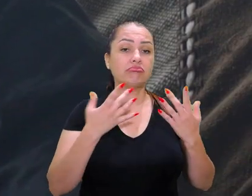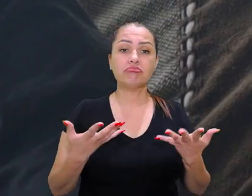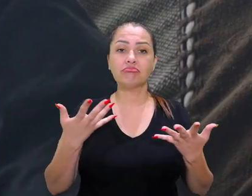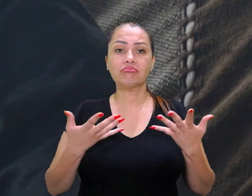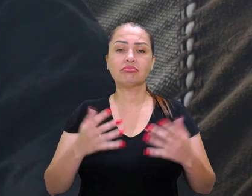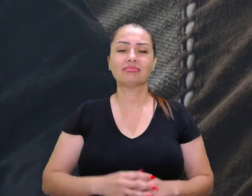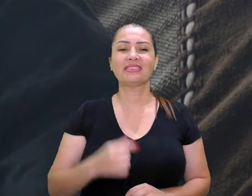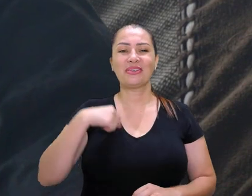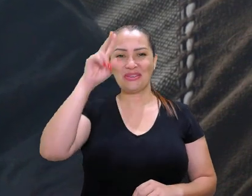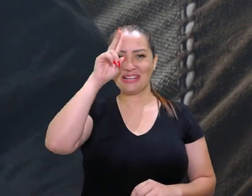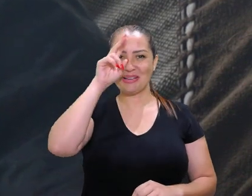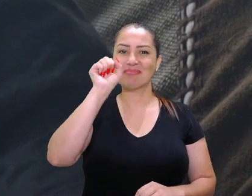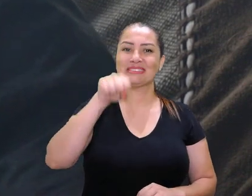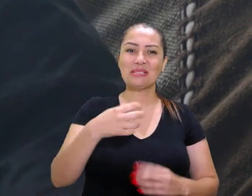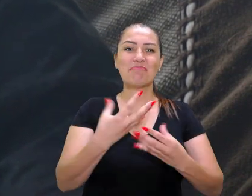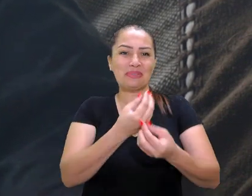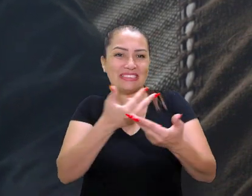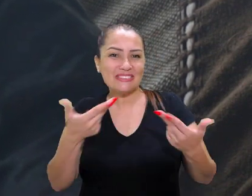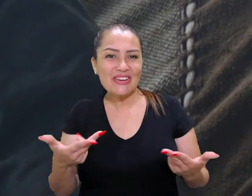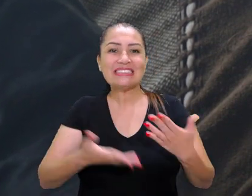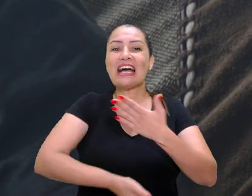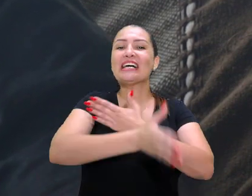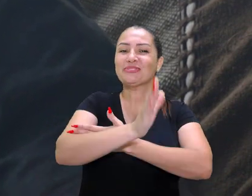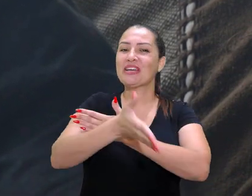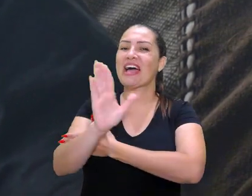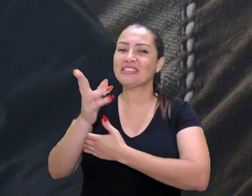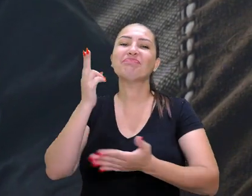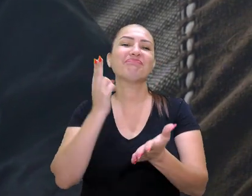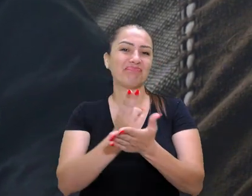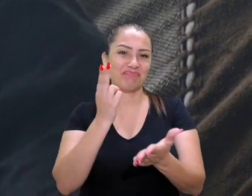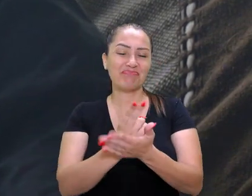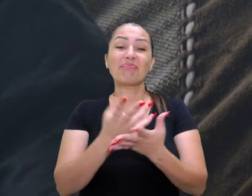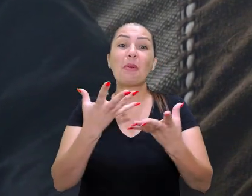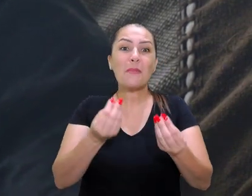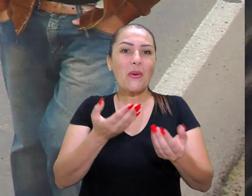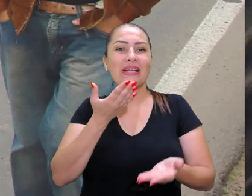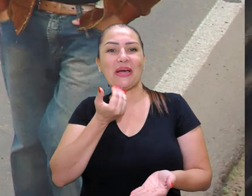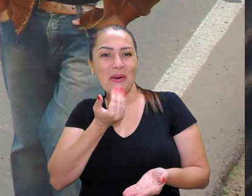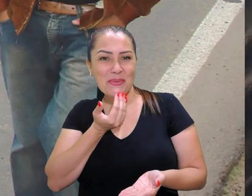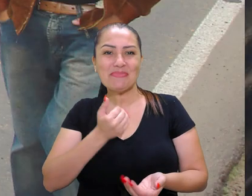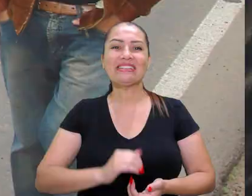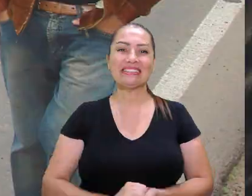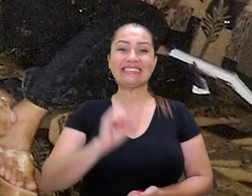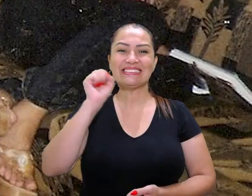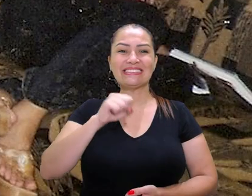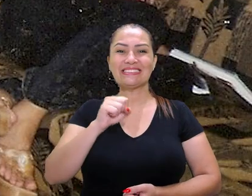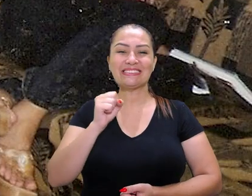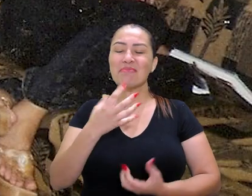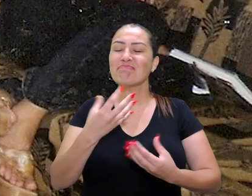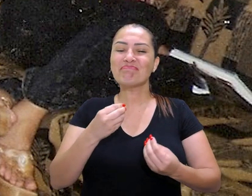lembro muitas coisas. As viagens, sempre. Muita comida. Muito. Não, e